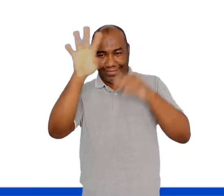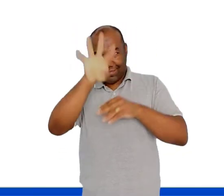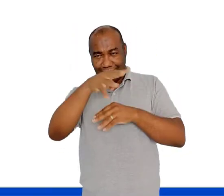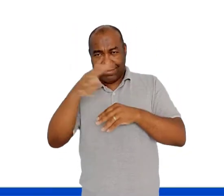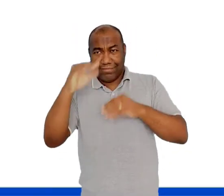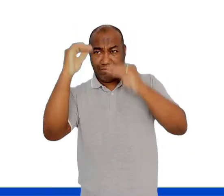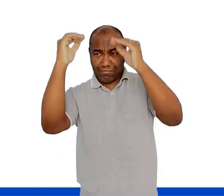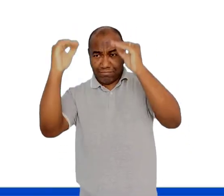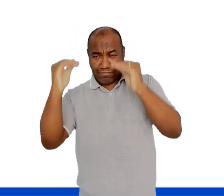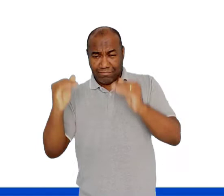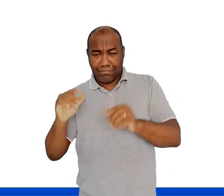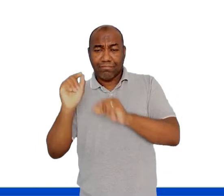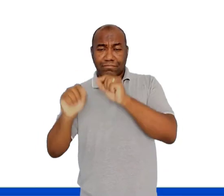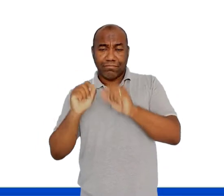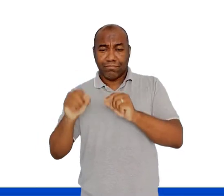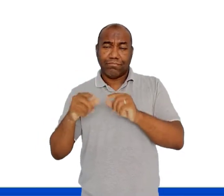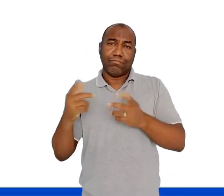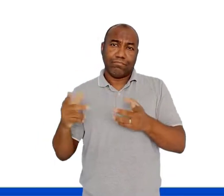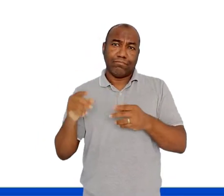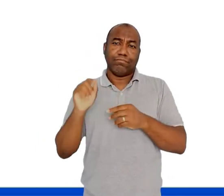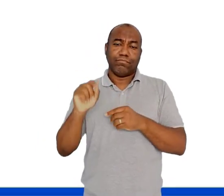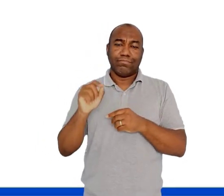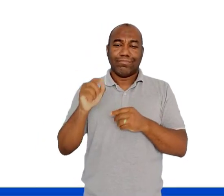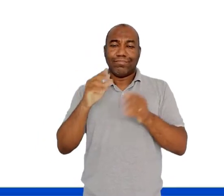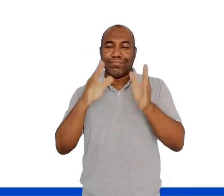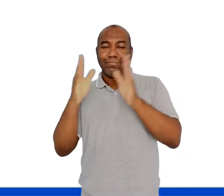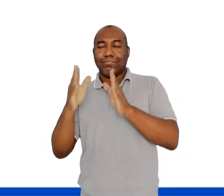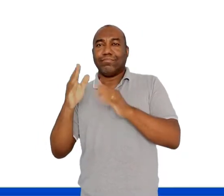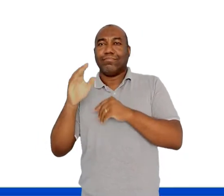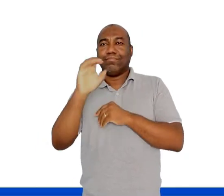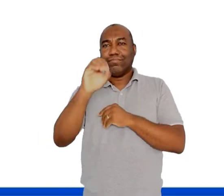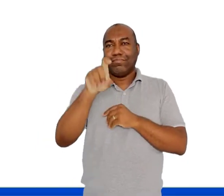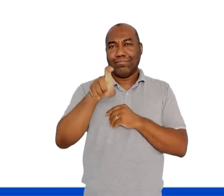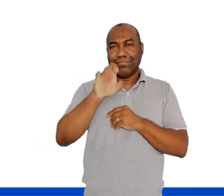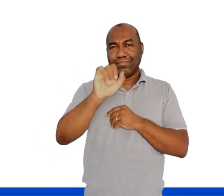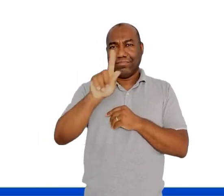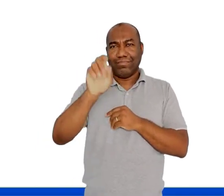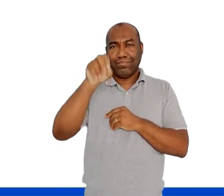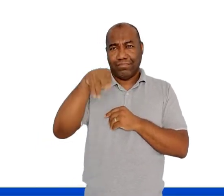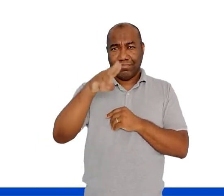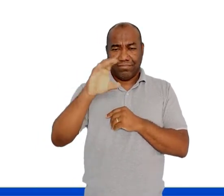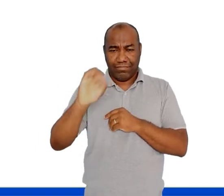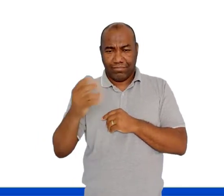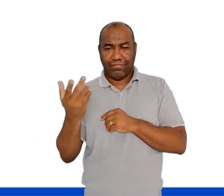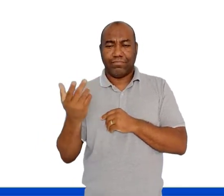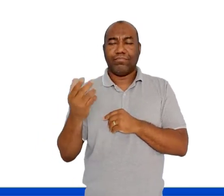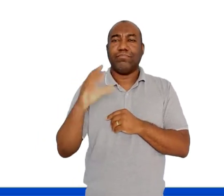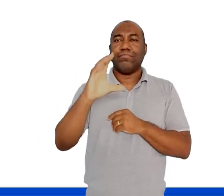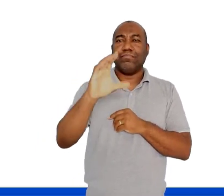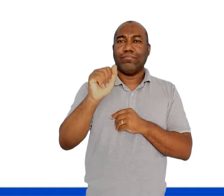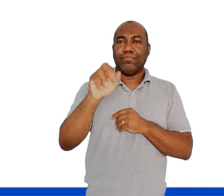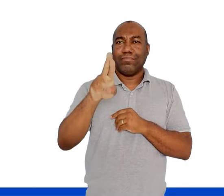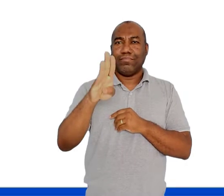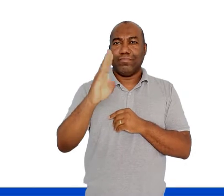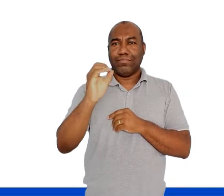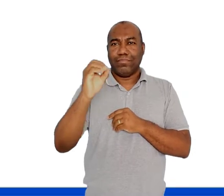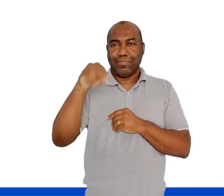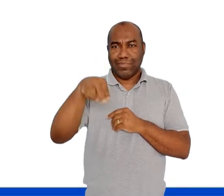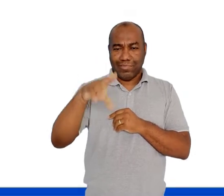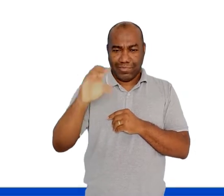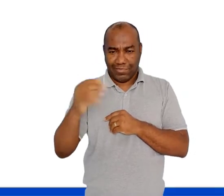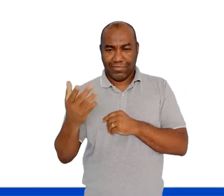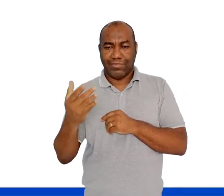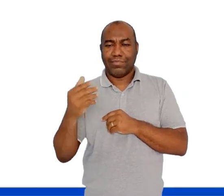espécies obrigatoriamente terão valor de calor igual a zero. Então, o exercício é obrigado a te dar os valores de calor